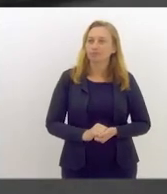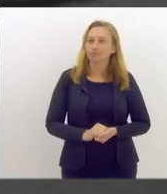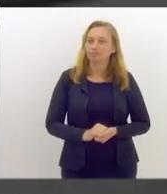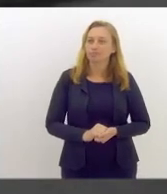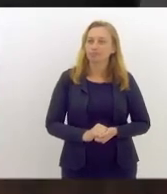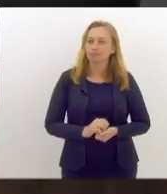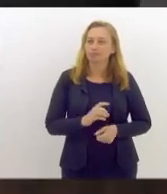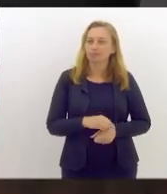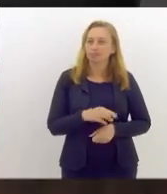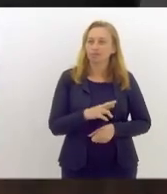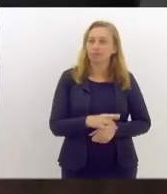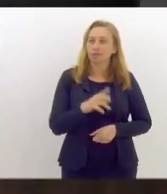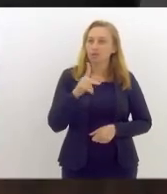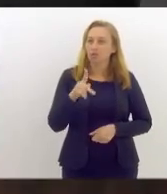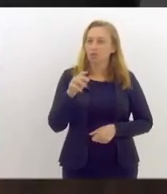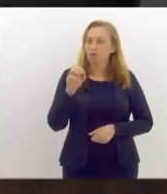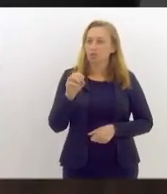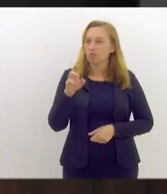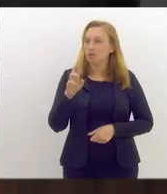Dr Portugal